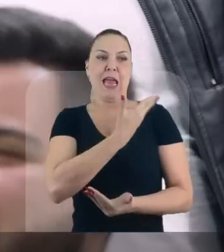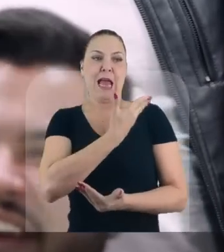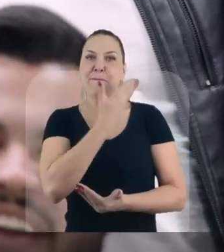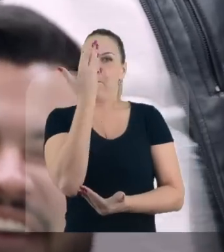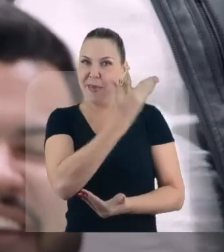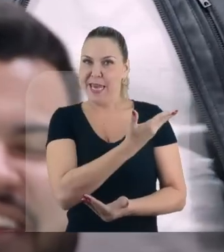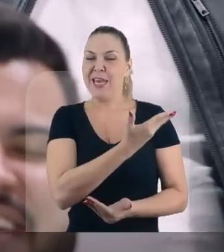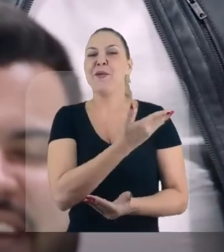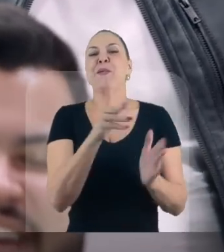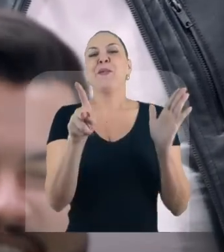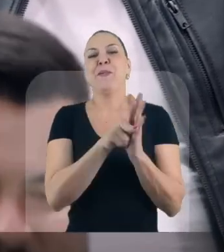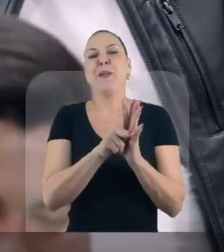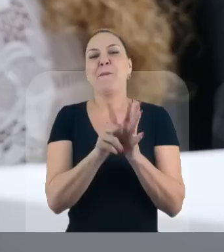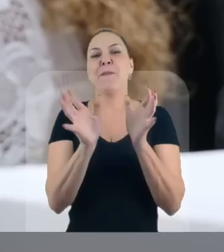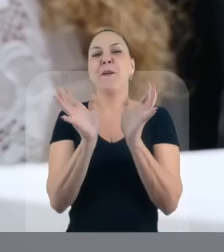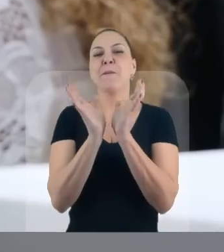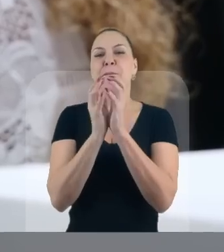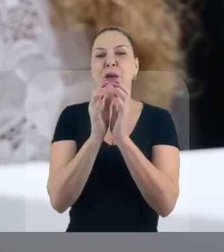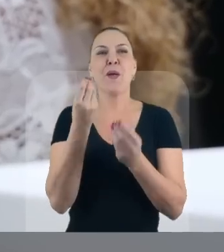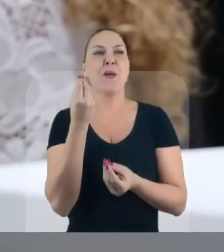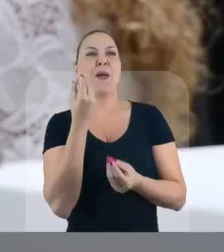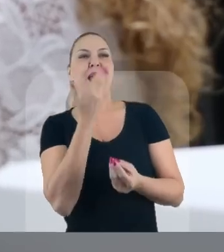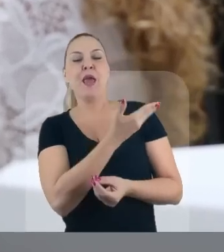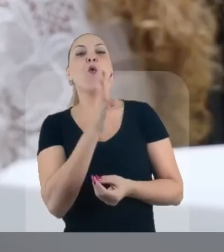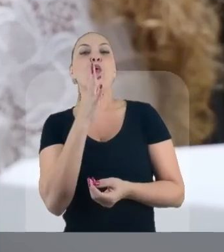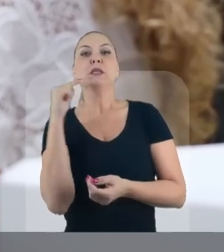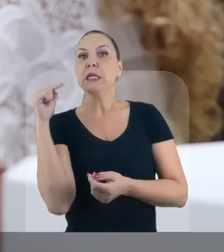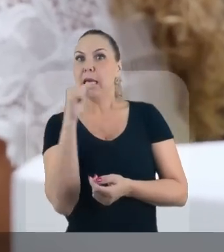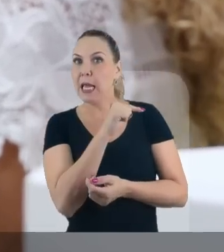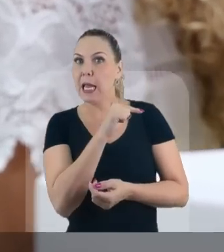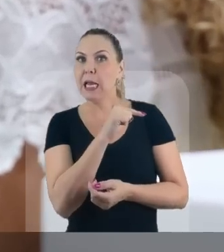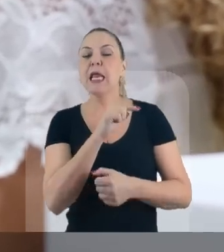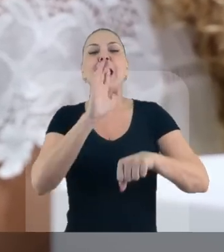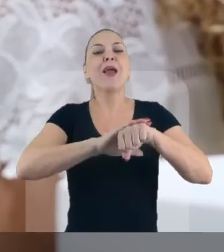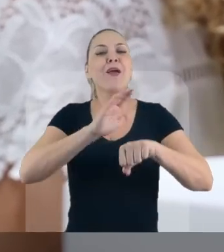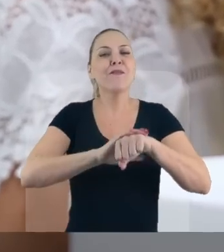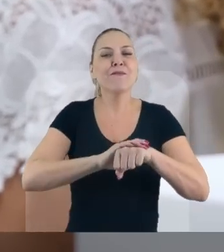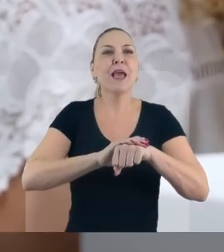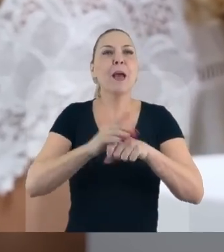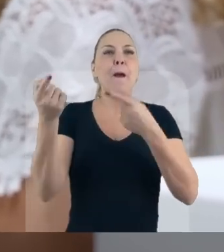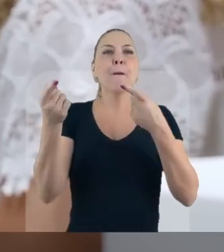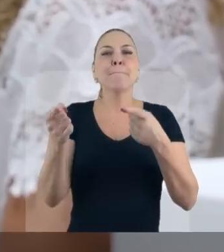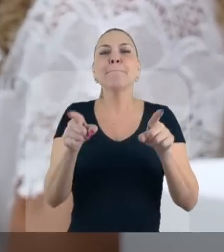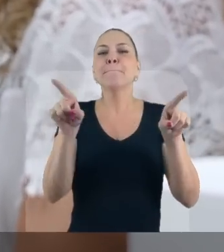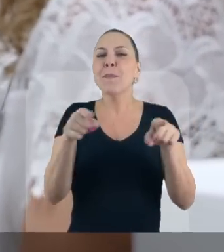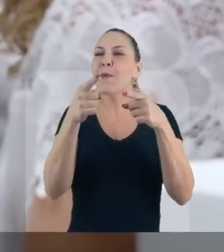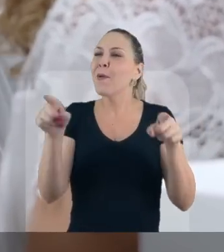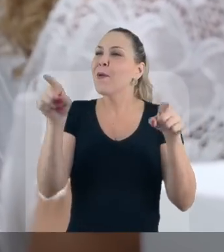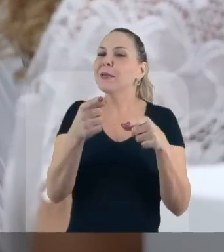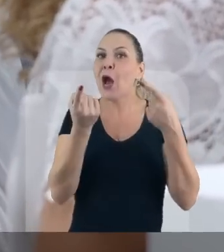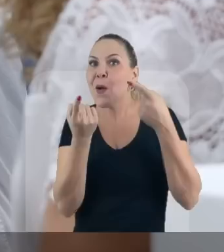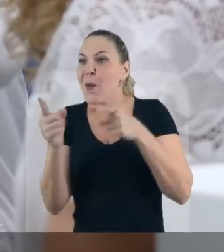meu, pernambucano, eu quero que ele conte um pouquinho da história dele, porque eu conheci ele, general, ele fazendo uma música contra o PT. Depois